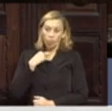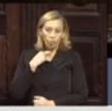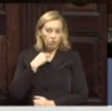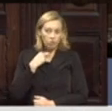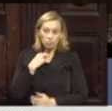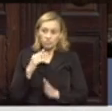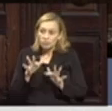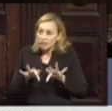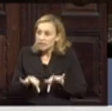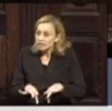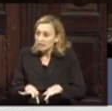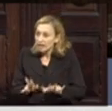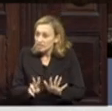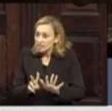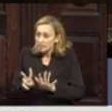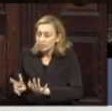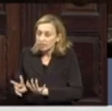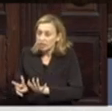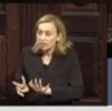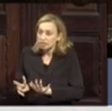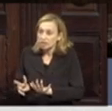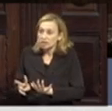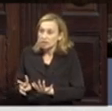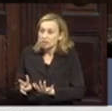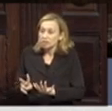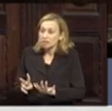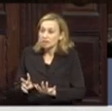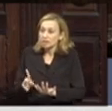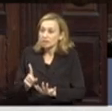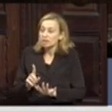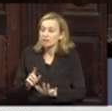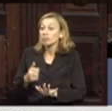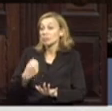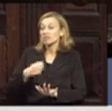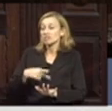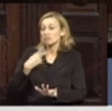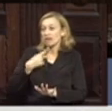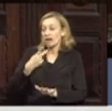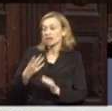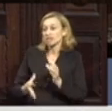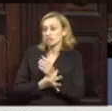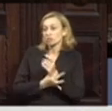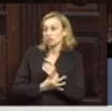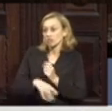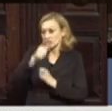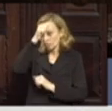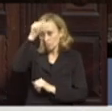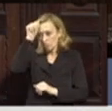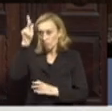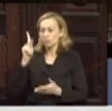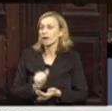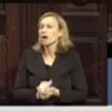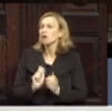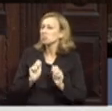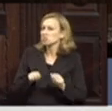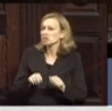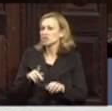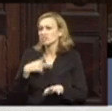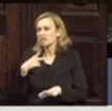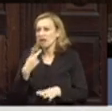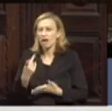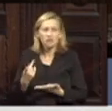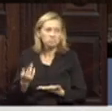exterminar essa violência feita pelo Poder Executivo, desrespeitando a autonomia